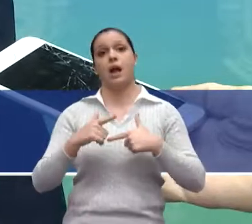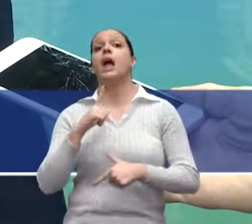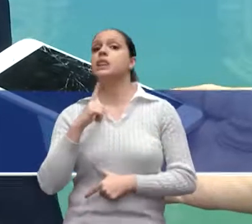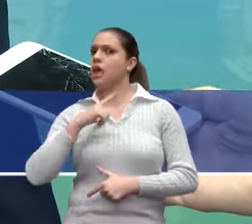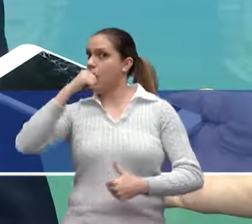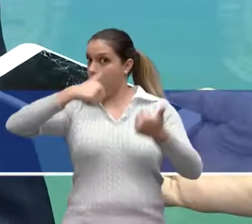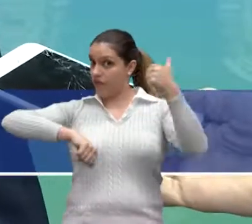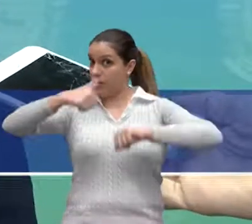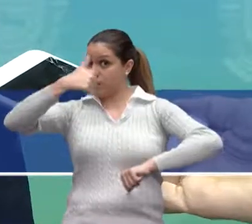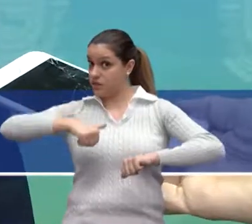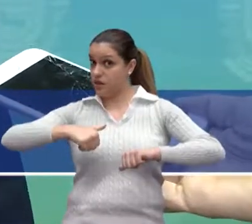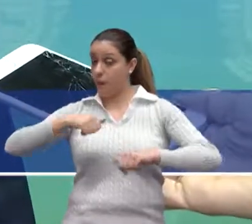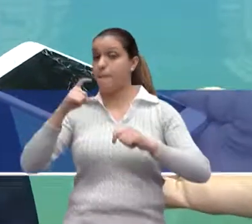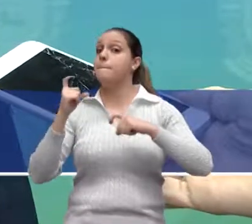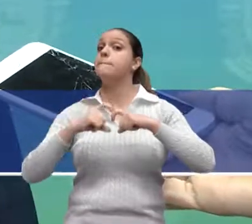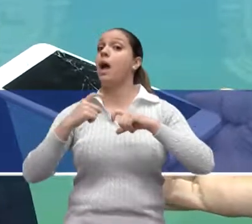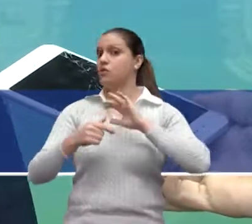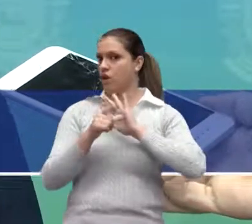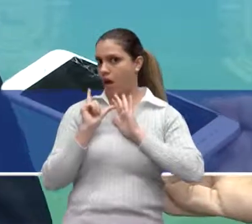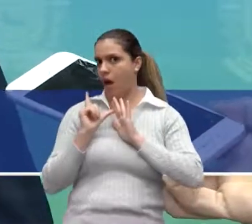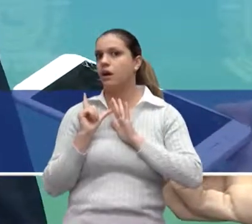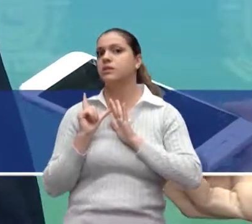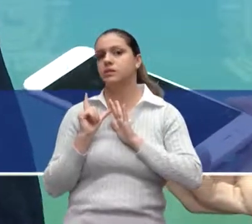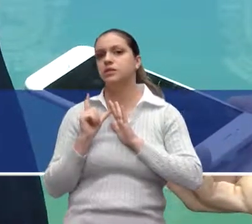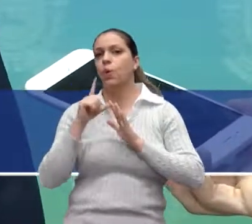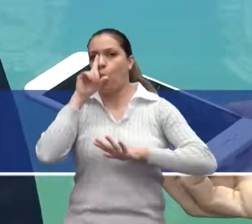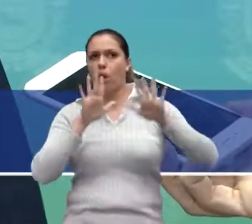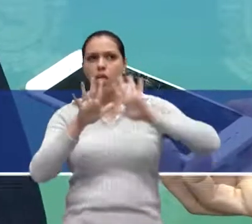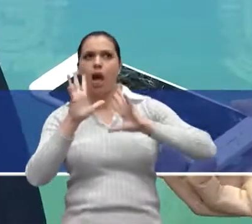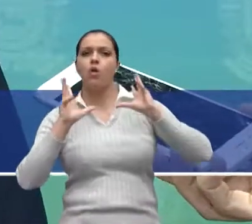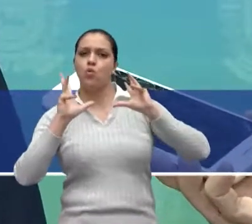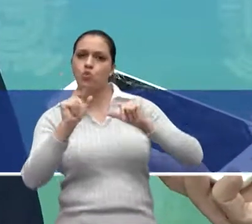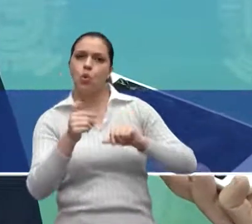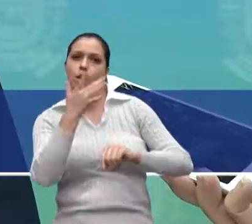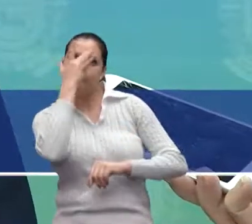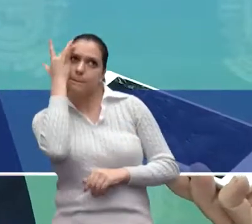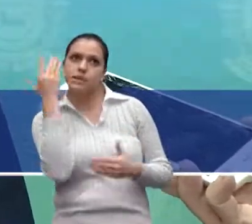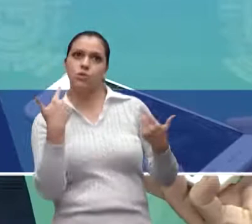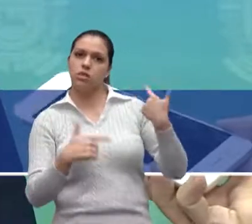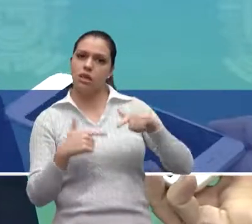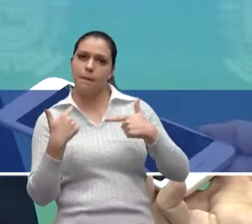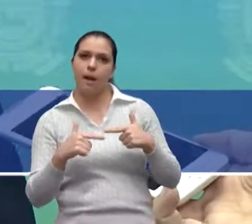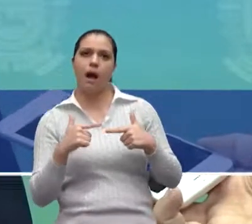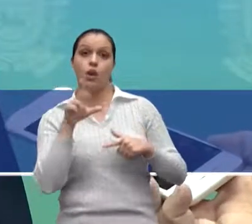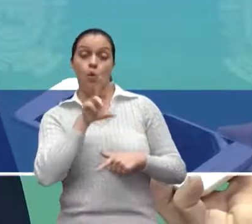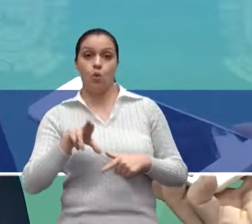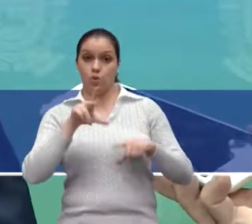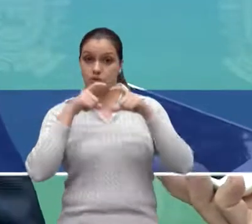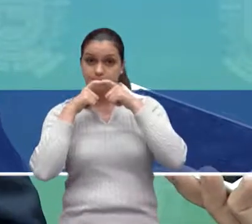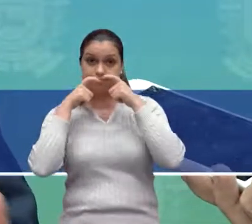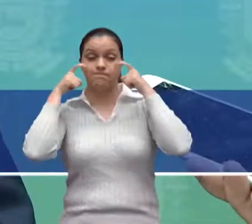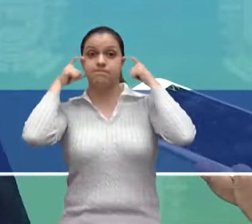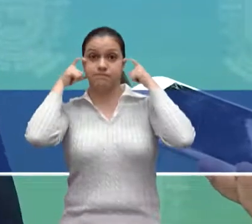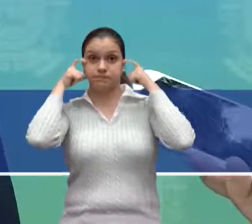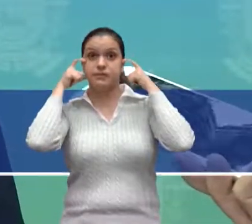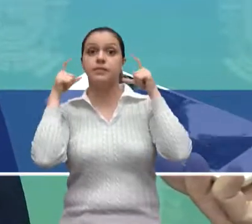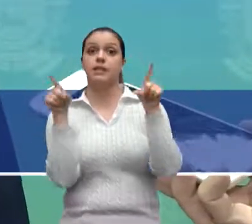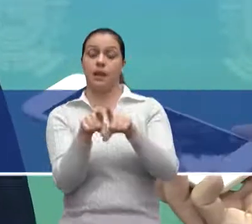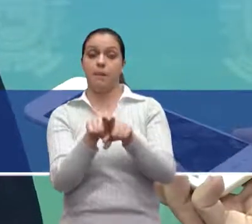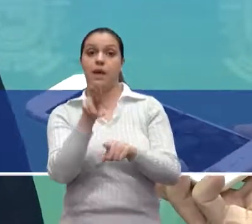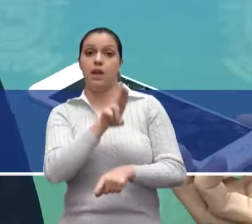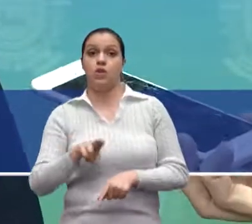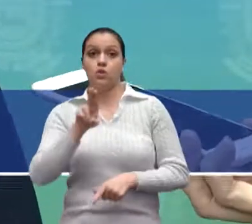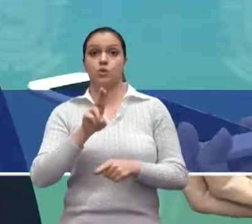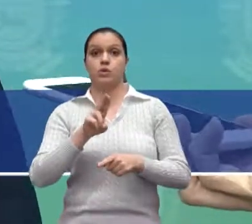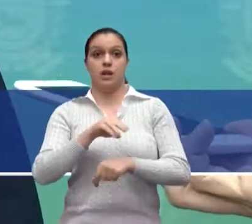gabinete, mas passando por uma junta médica, passando por uma avaliação médica, tomando todos os cuidados, né, os funcionários, os